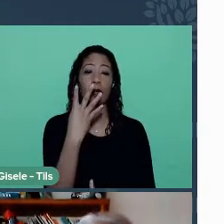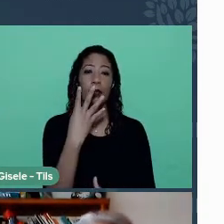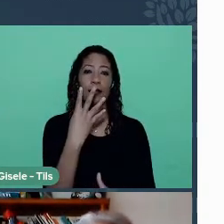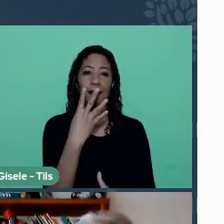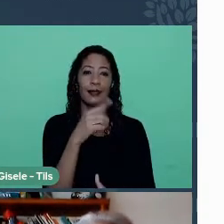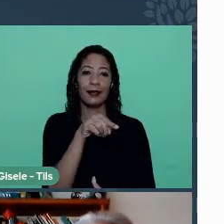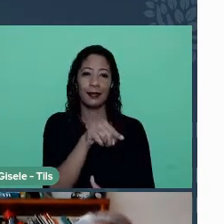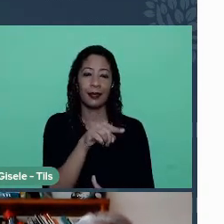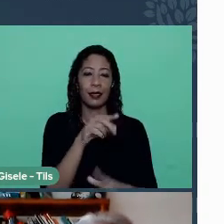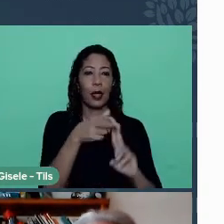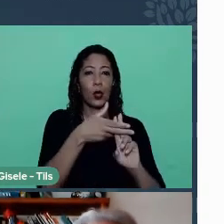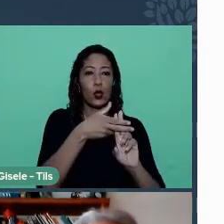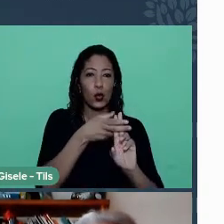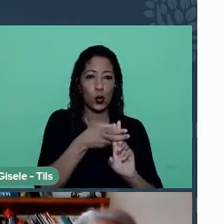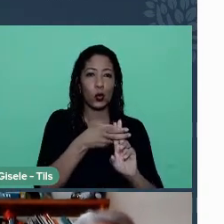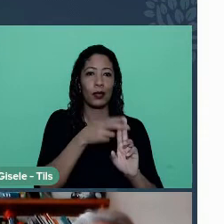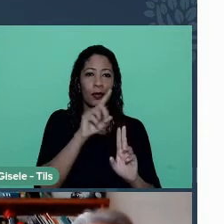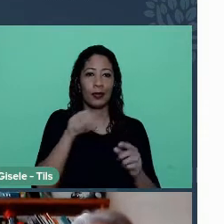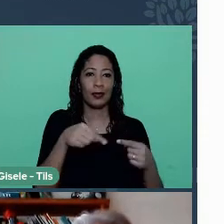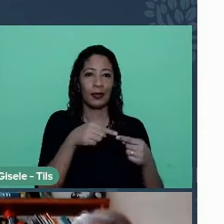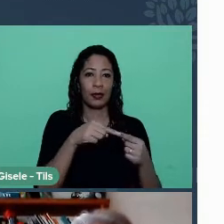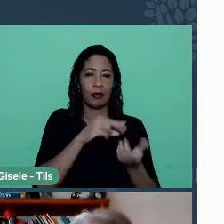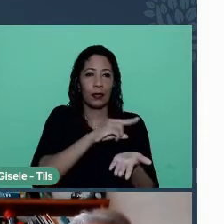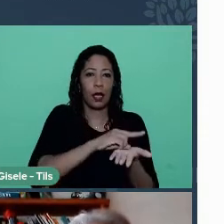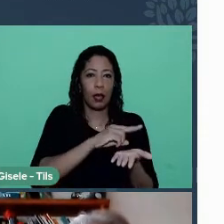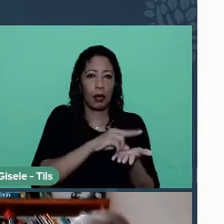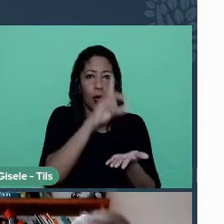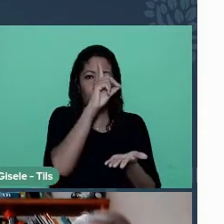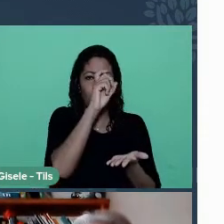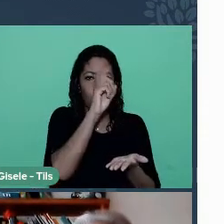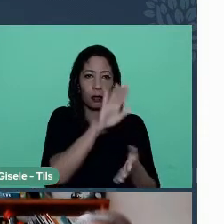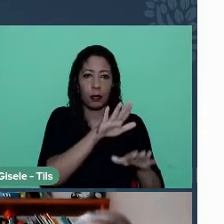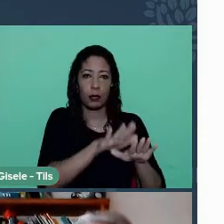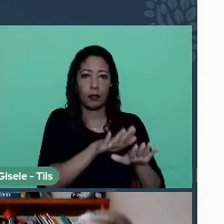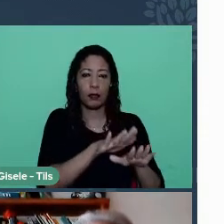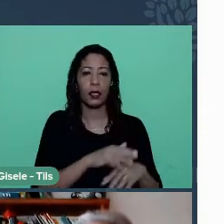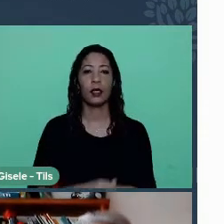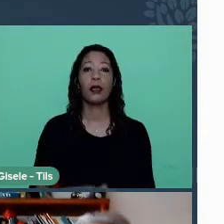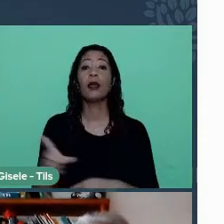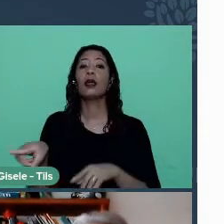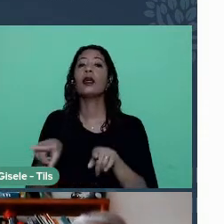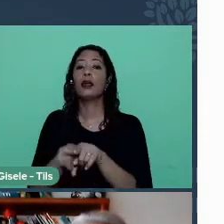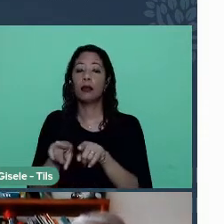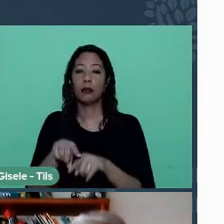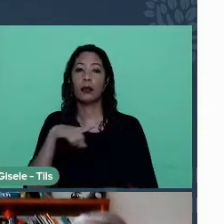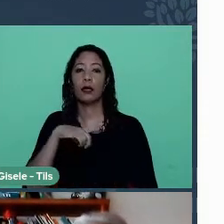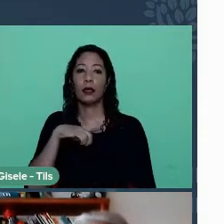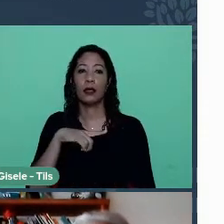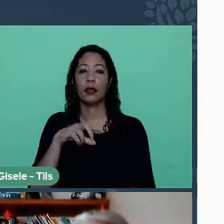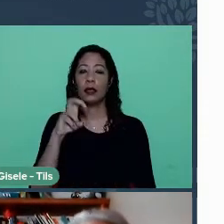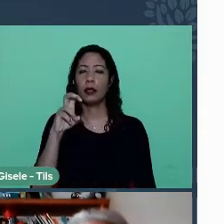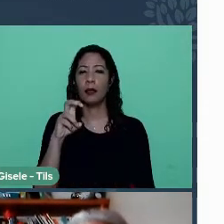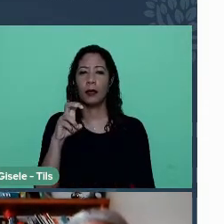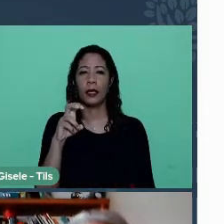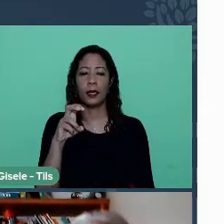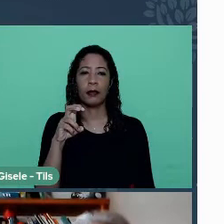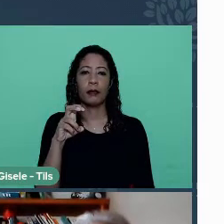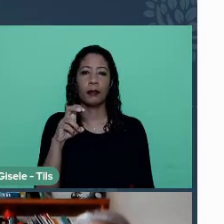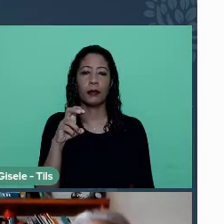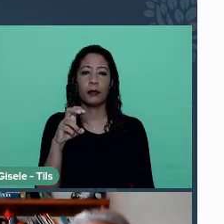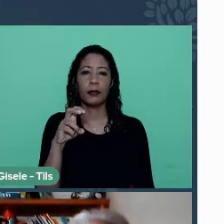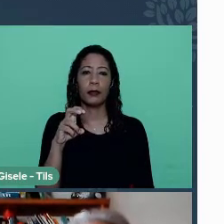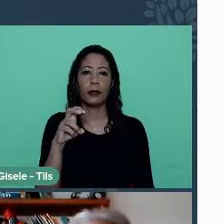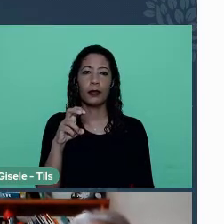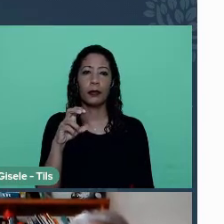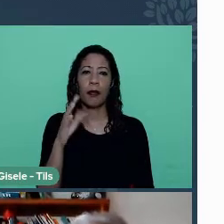Tá? E tenho também aqueles mortes, e, portanto, 5 por 10 mil habitantes no Brasil é